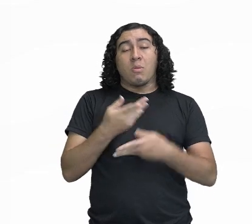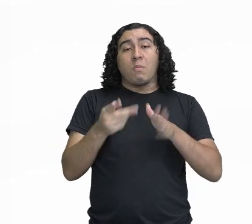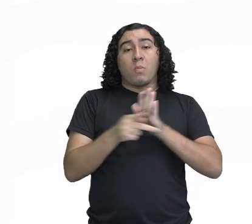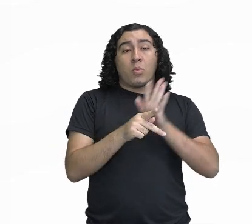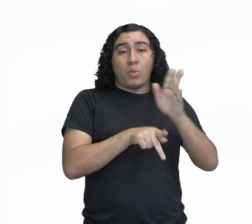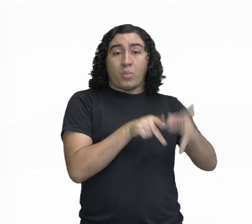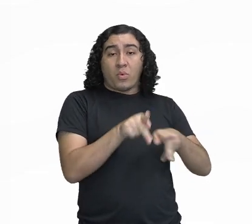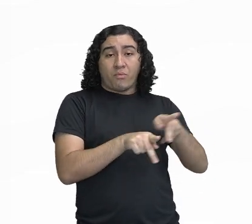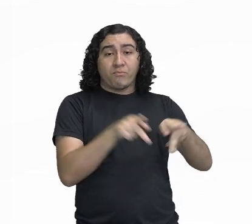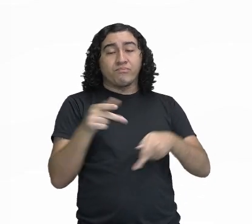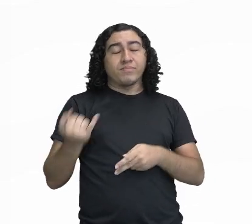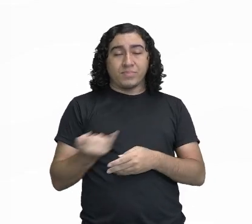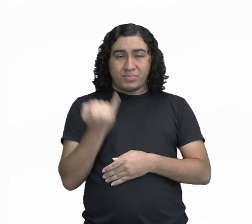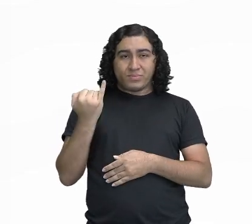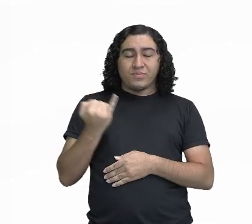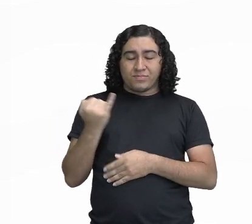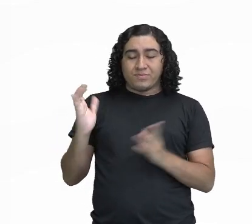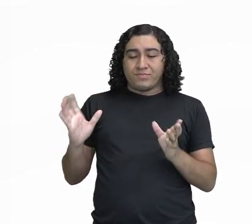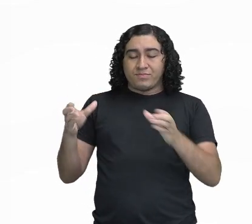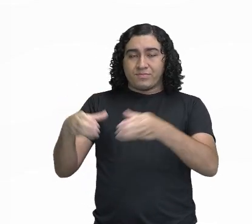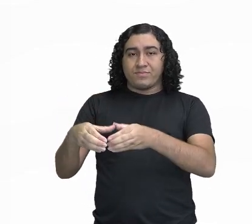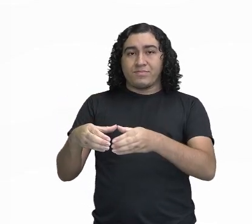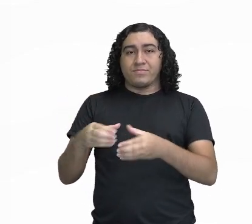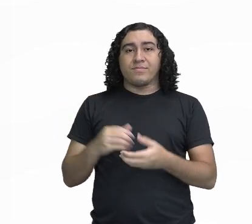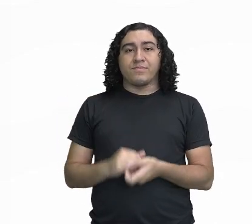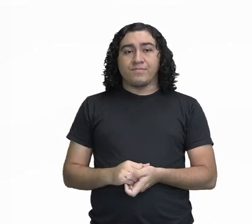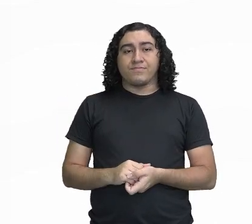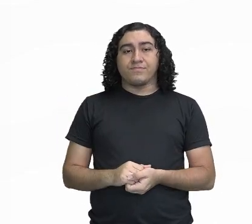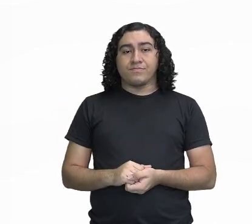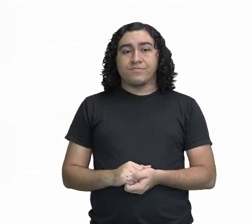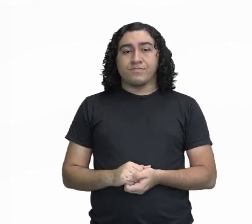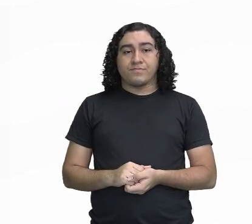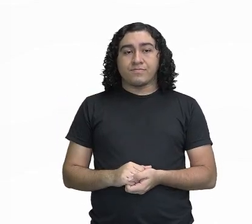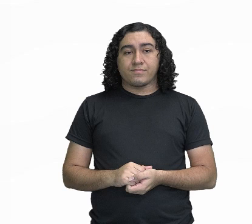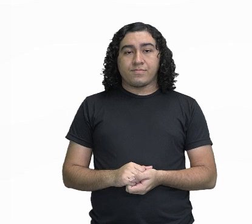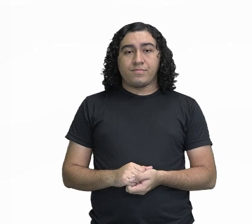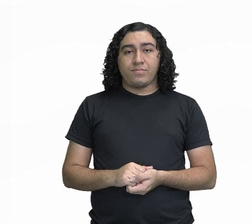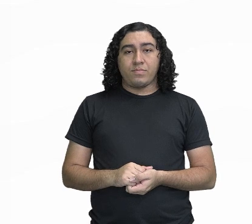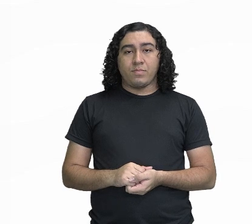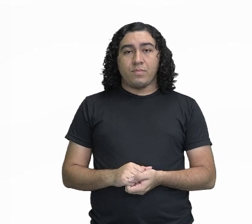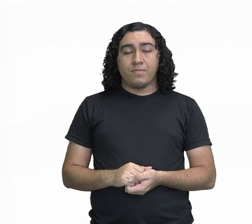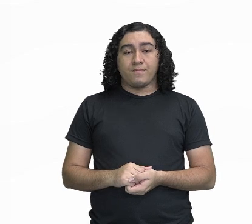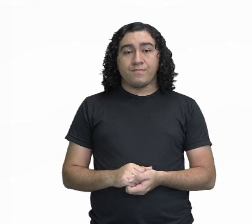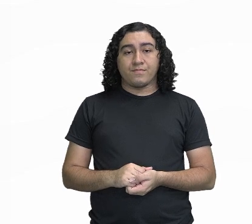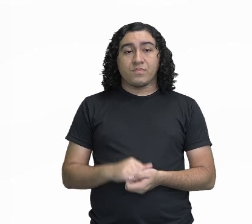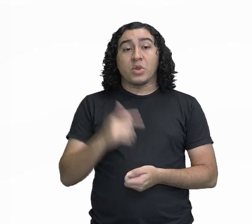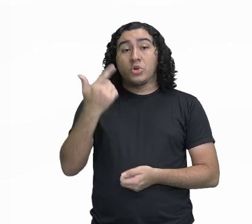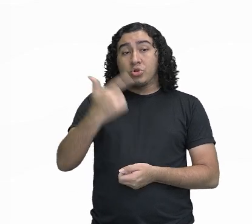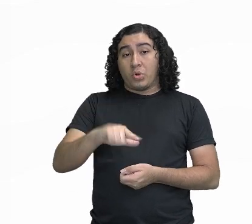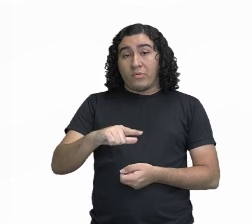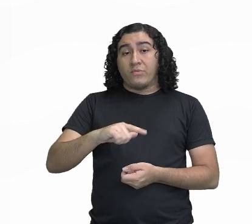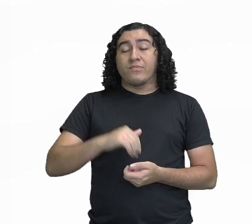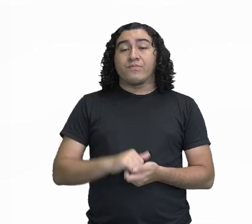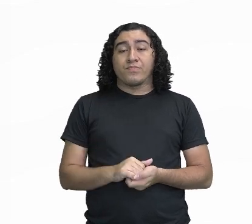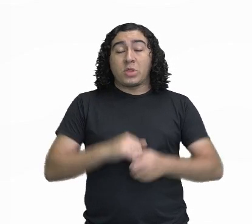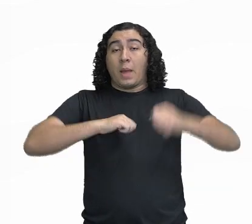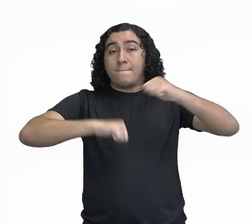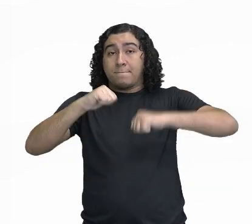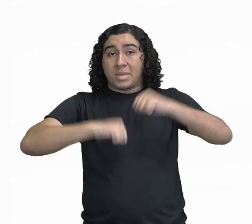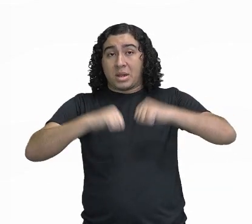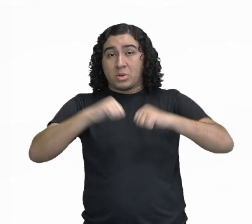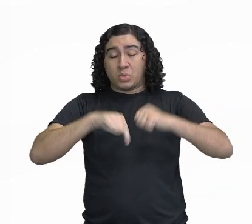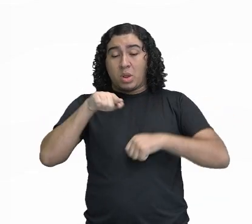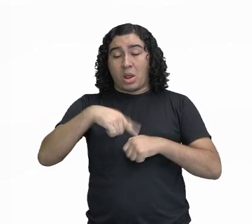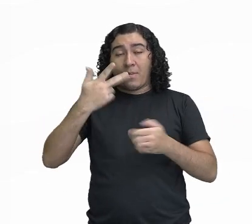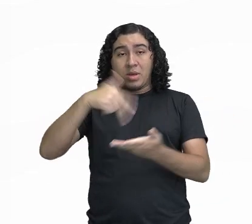populares e significados de um determinado povo. Vamos falar mais uma vez do maracatu. O maracatu é uma